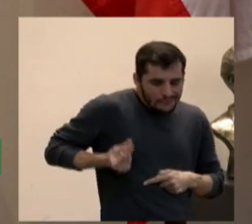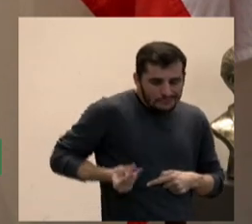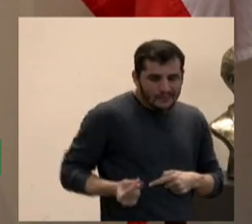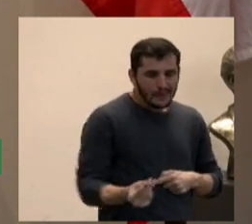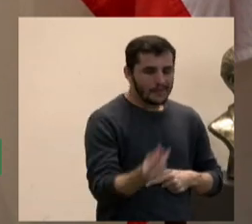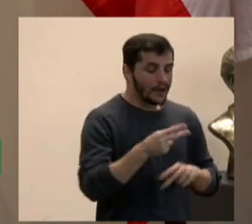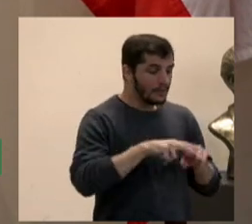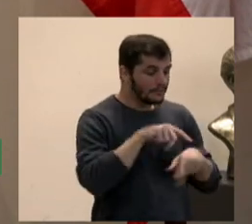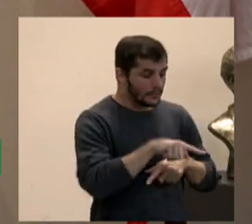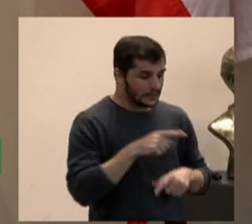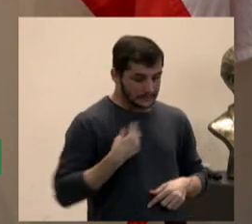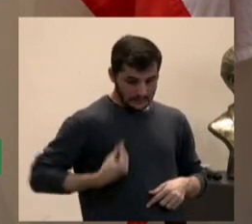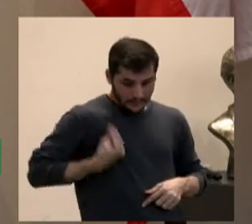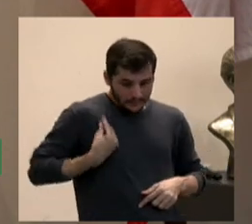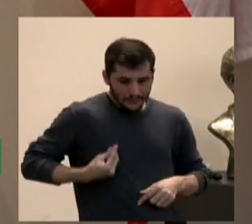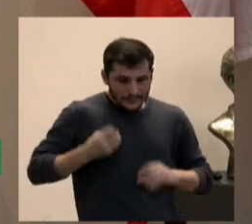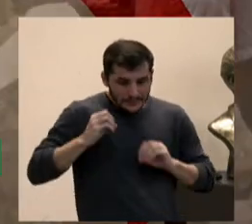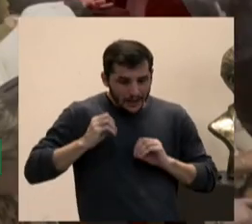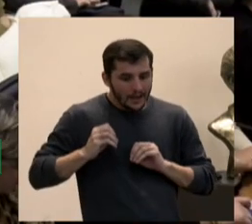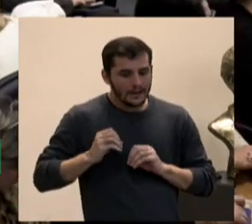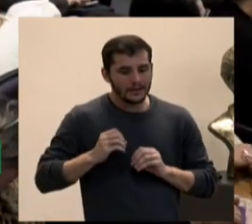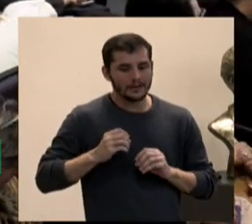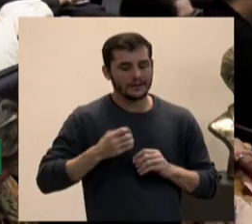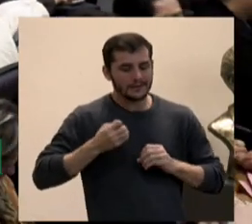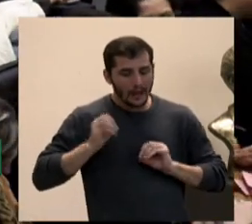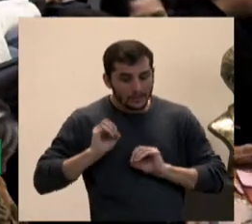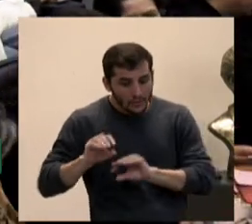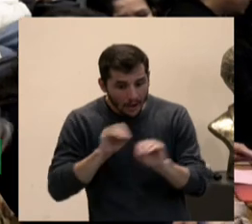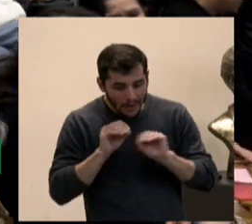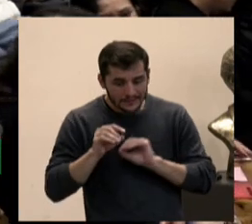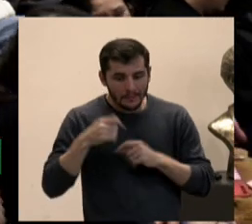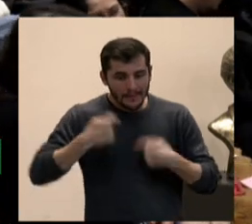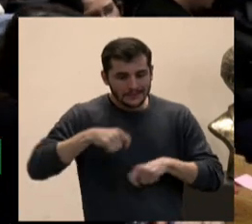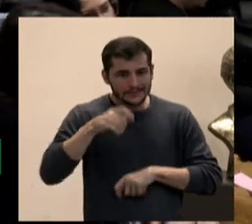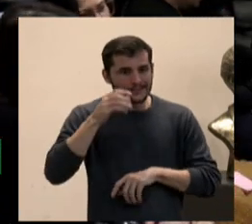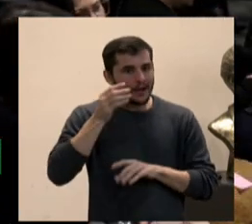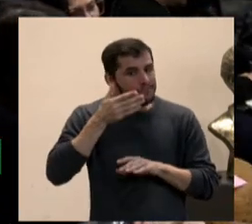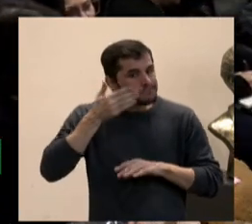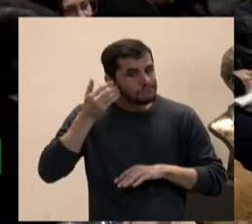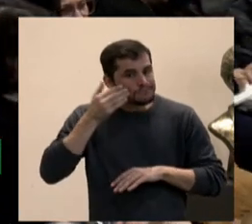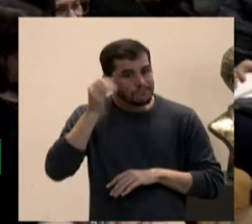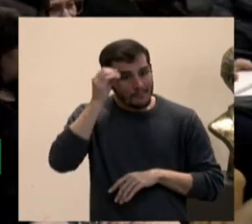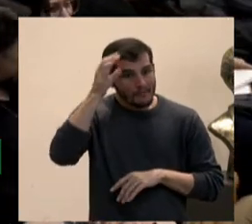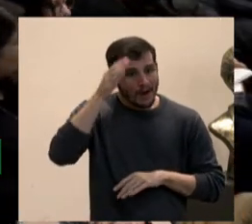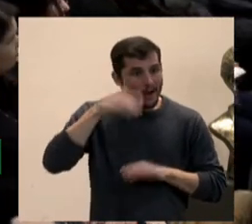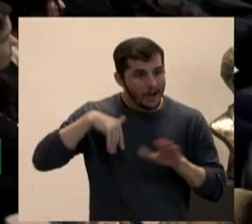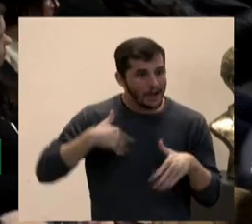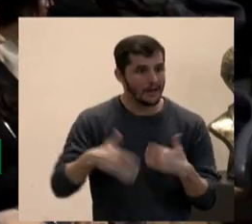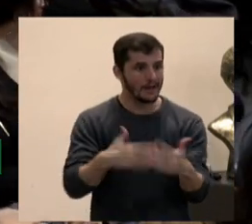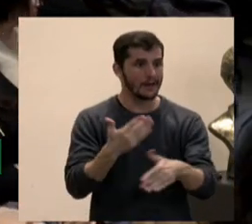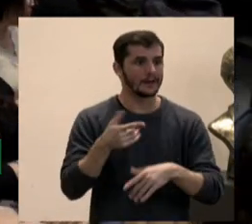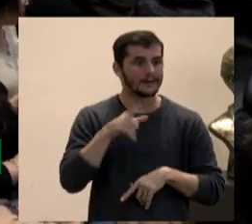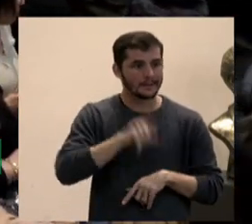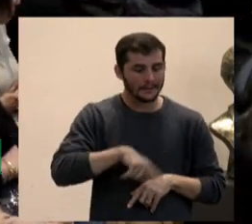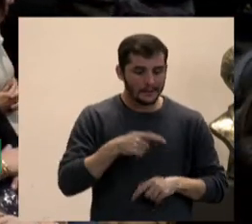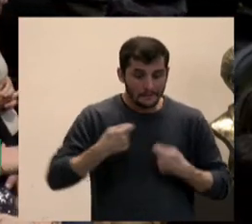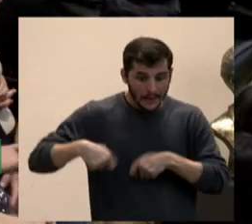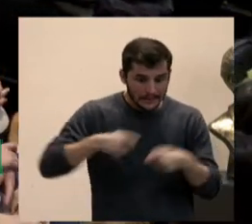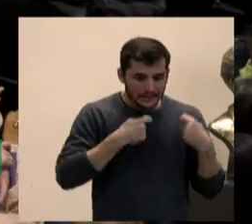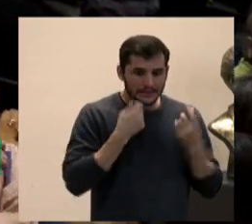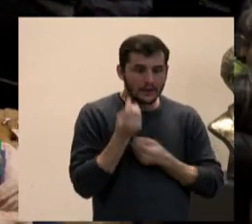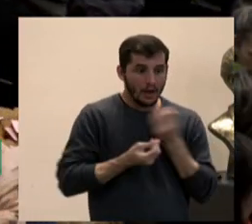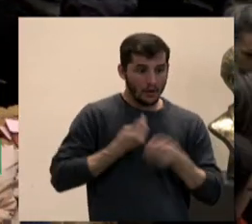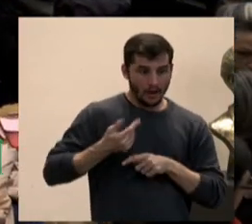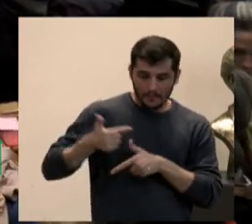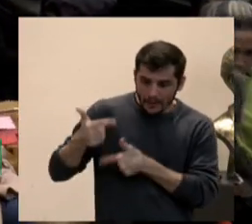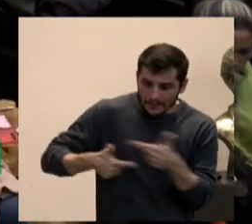ao longo da vida e que permaneceria como uma demanda, né, para a qualificação dos trabalhadores, ou mesmo para